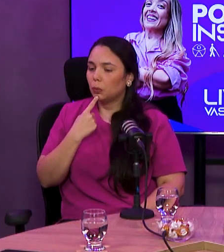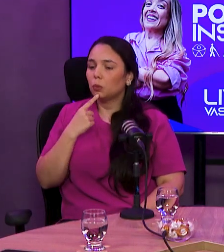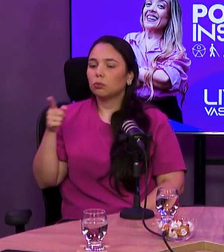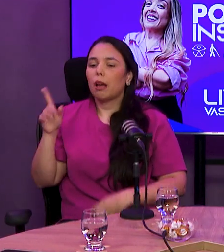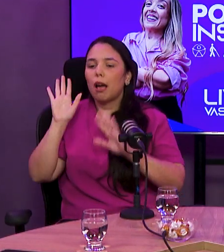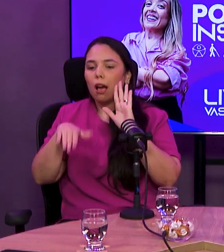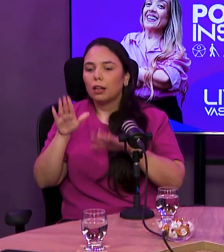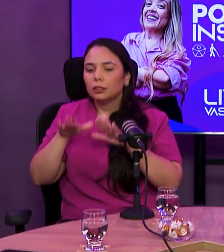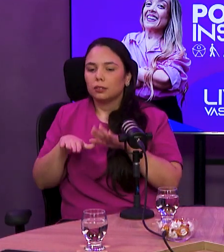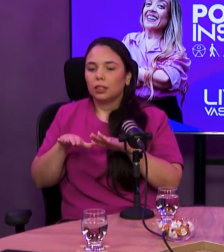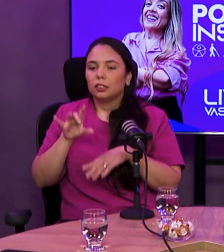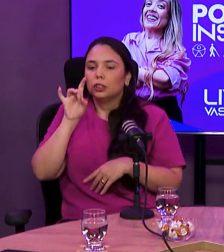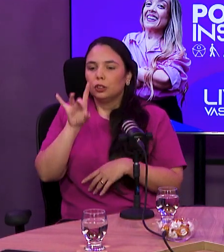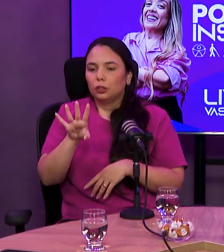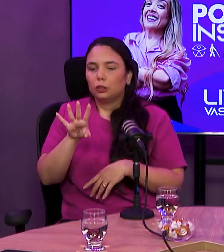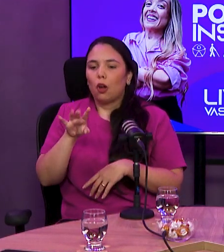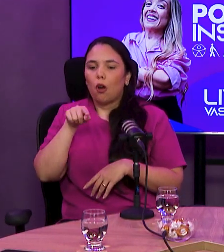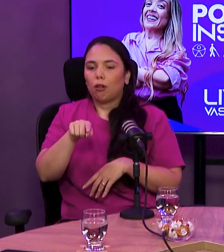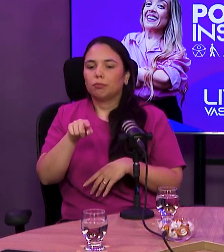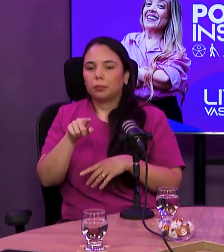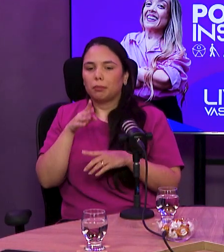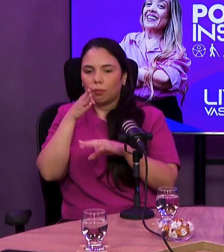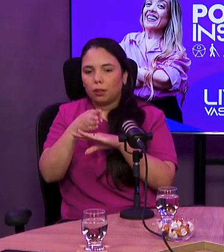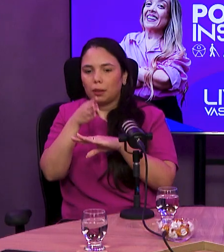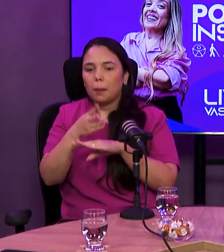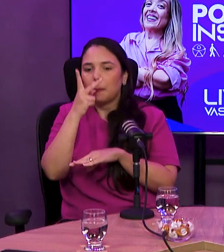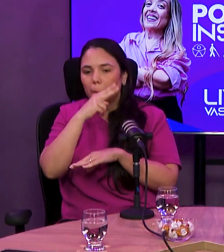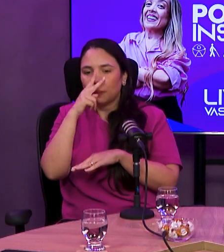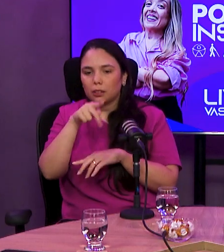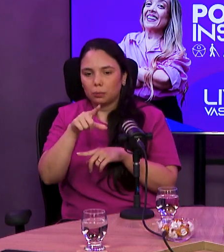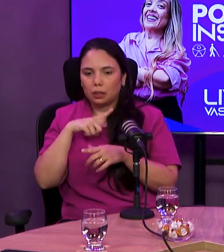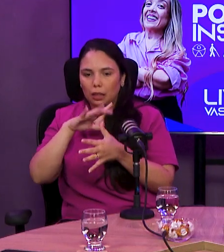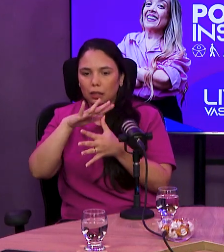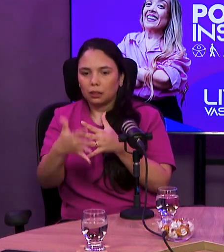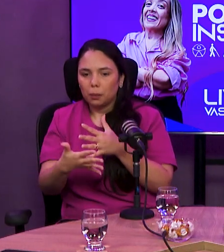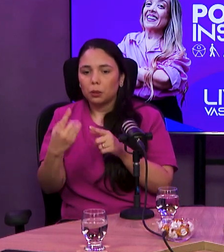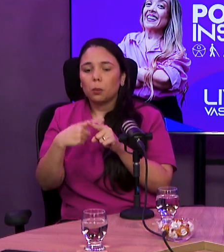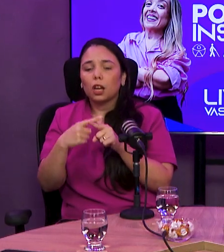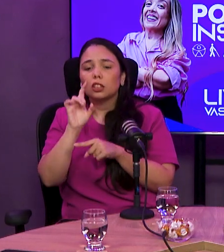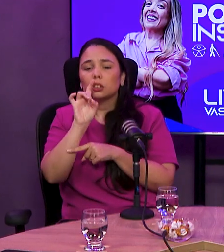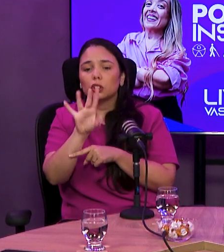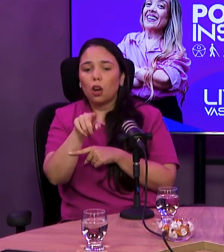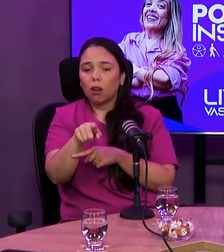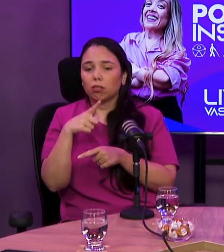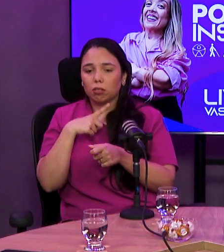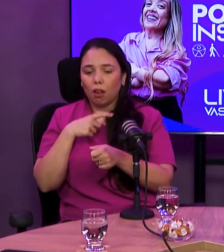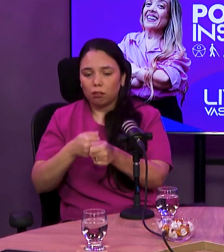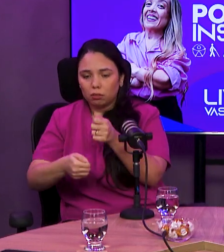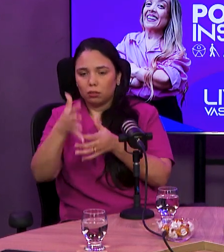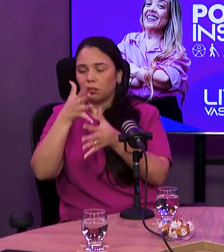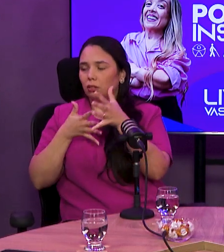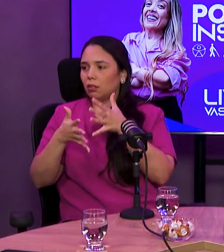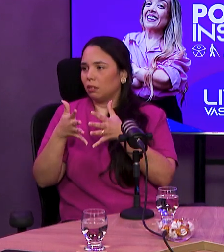assistindo esse tipo de programa, que é super errado, porque só tem aquele conteúdo para você ter acesso.